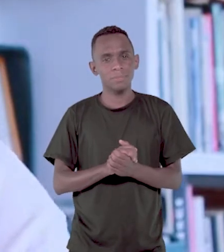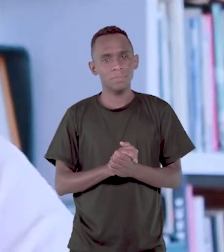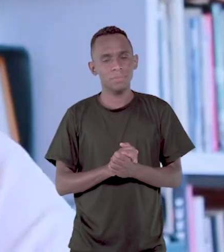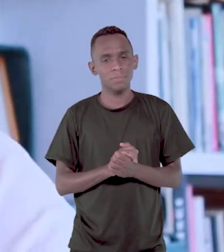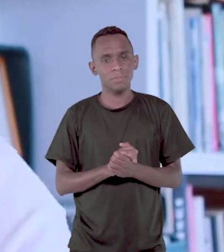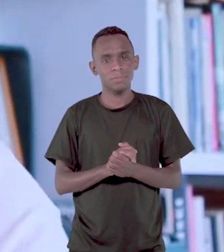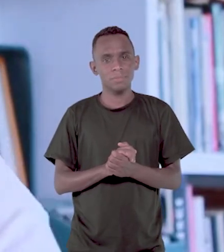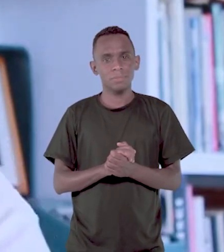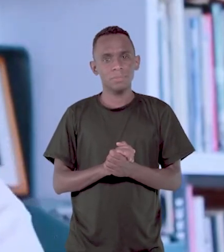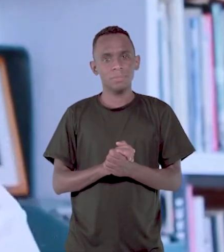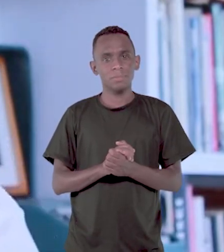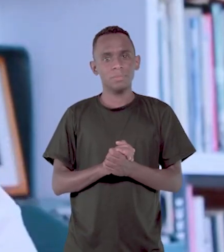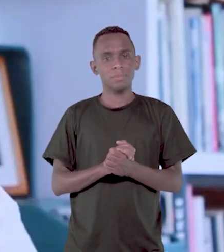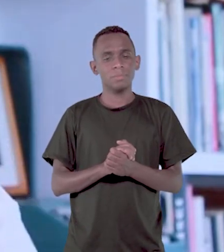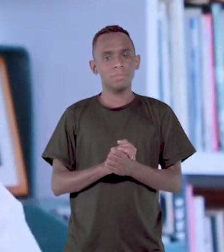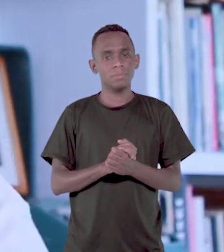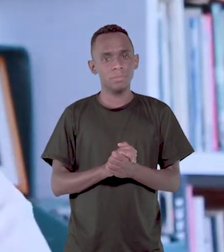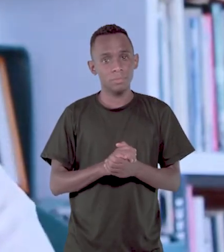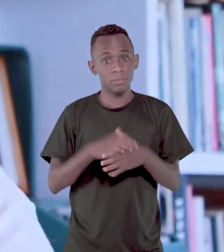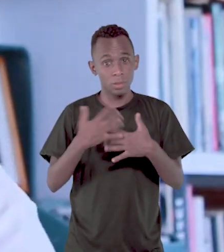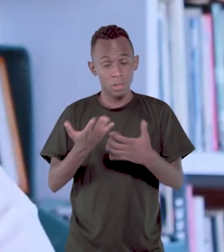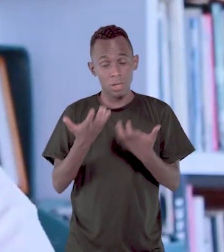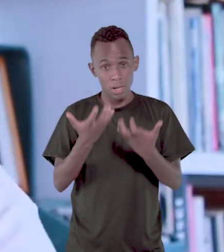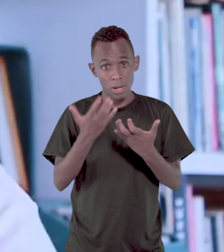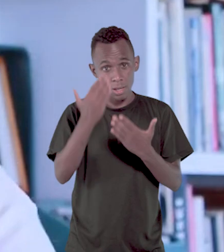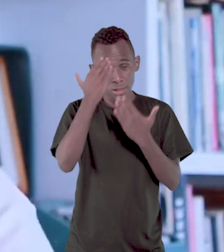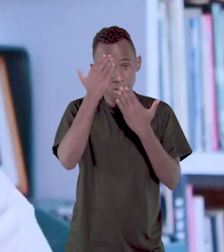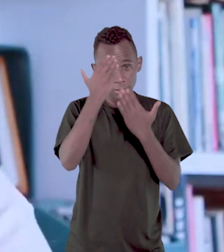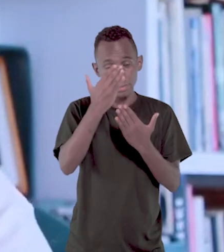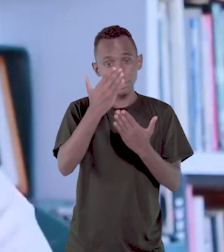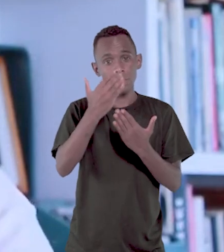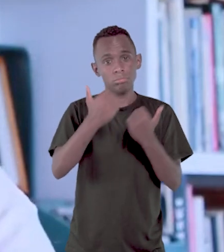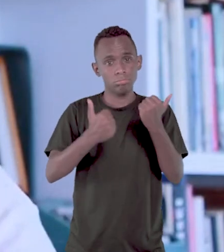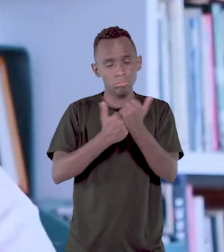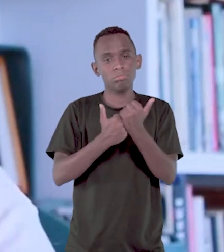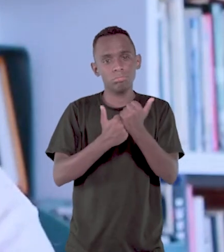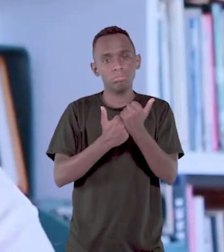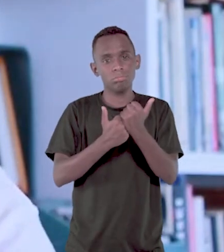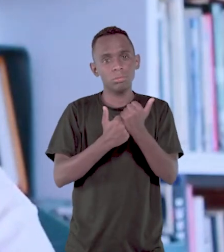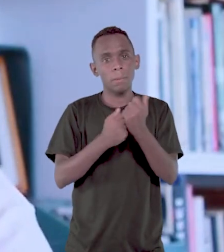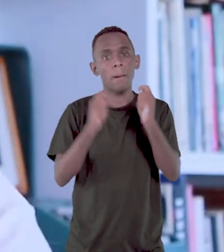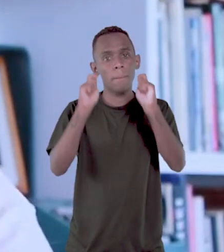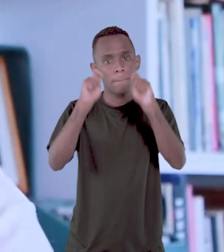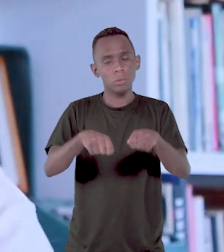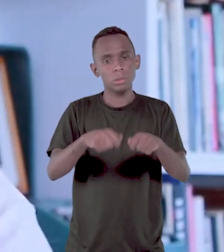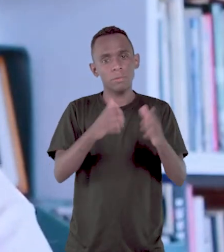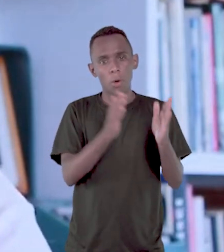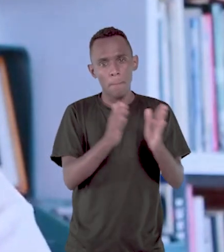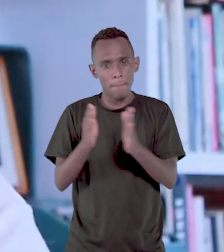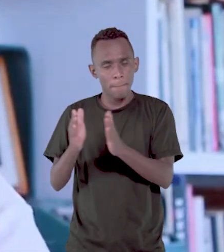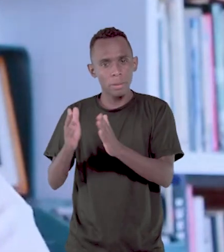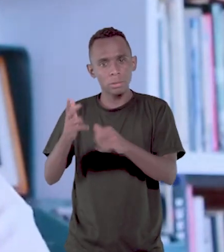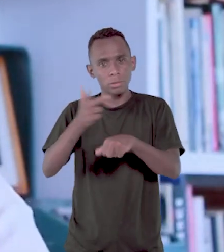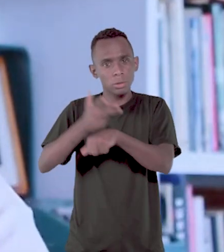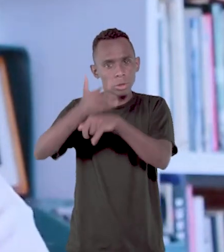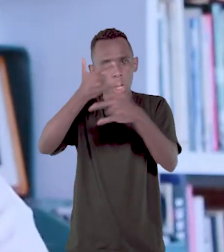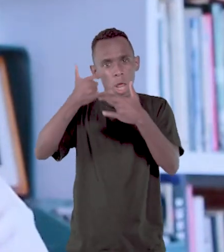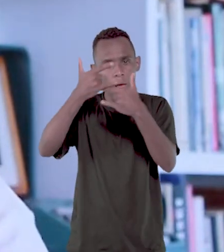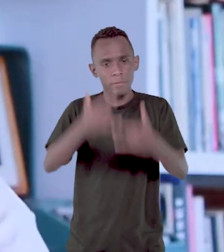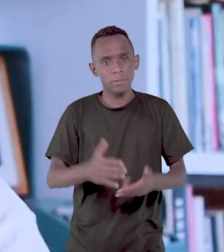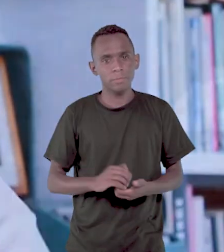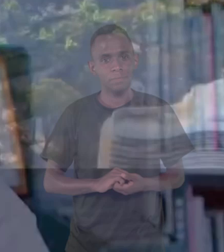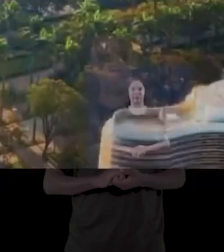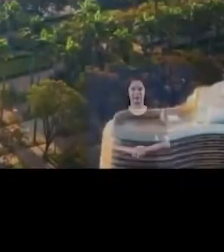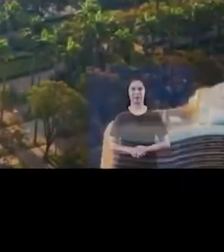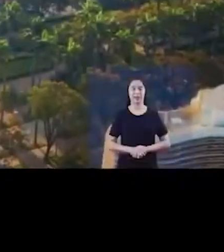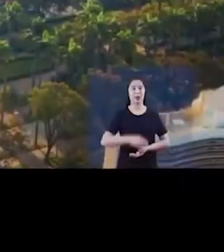nada a ver com ideologia, com isso, bobagem, é que eu quero agradecer a Gerdau por viabilizar essa série de eventos. Pode